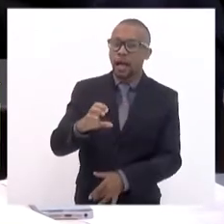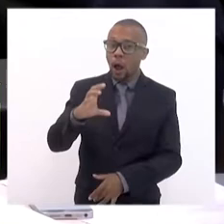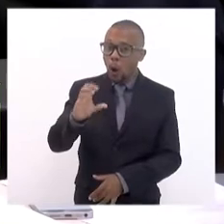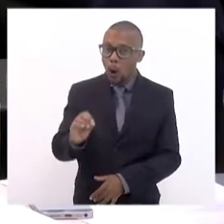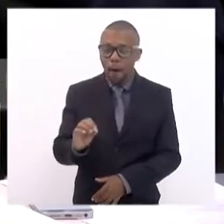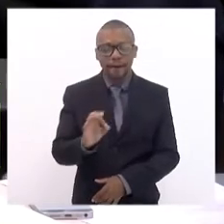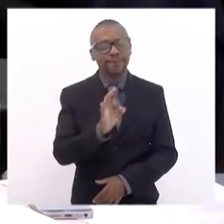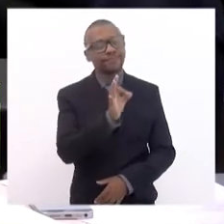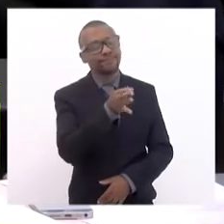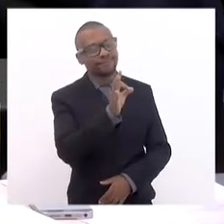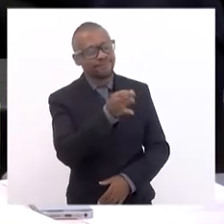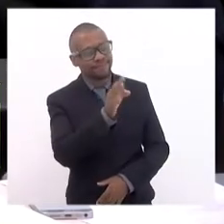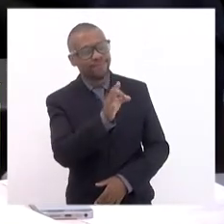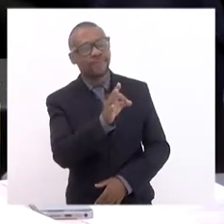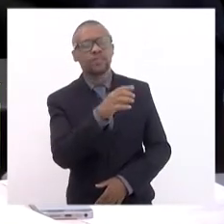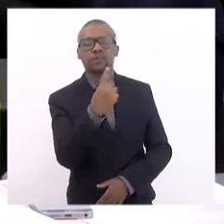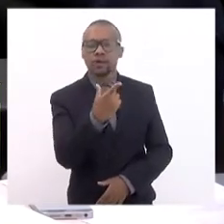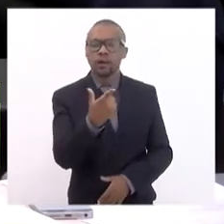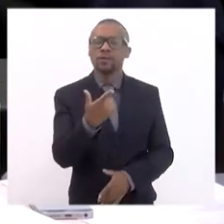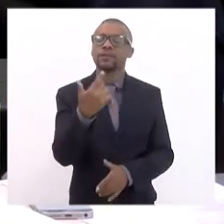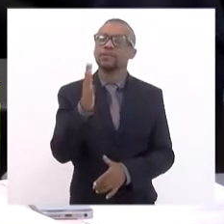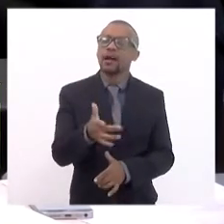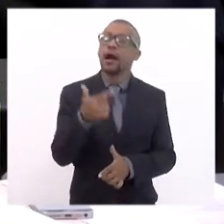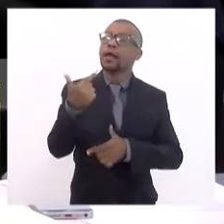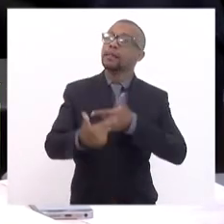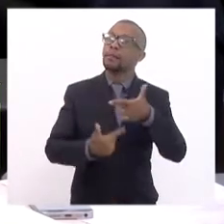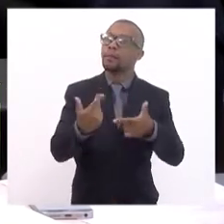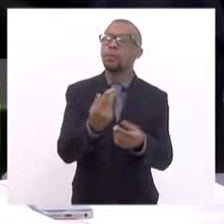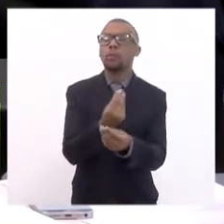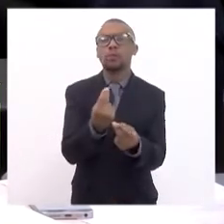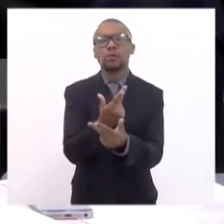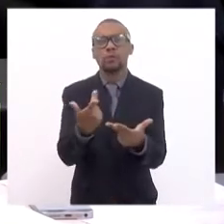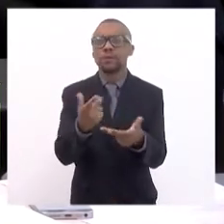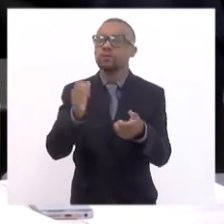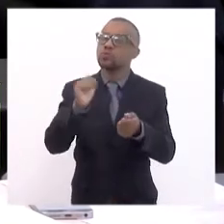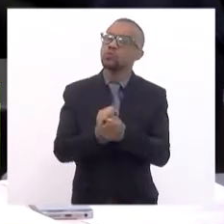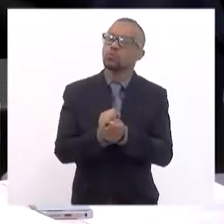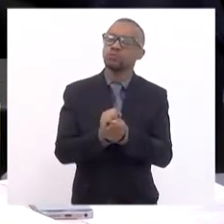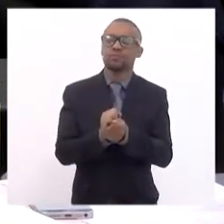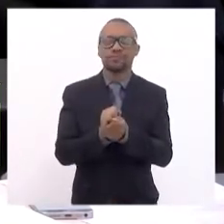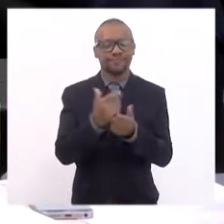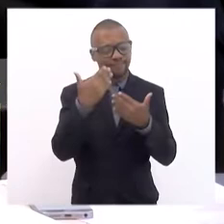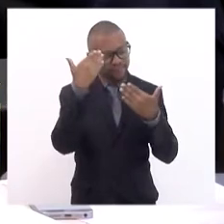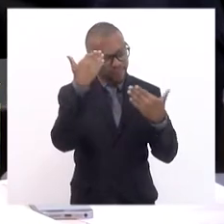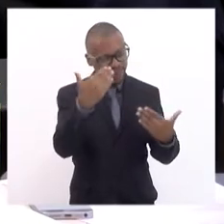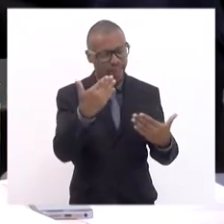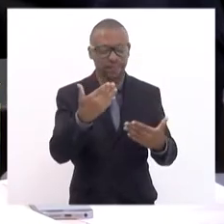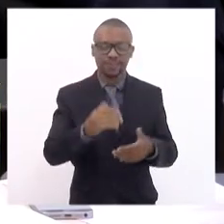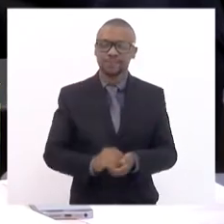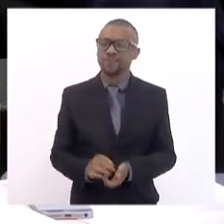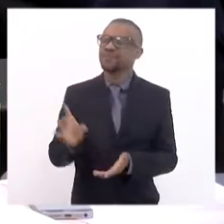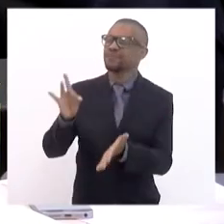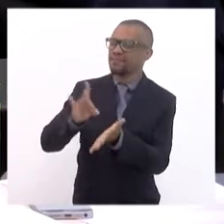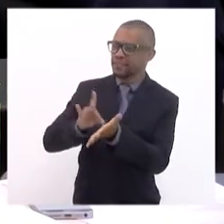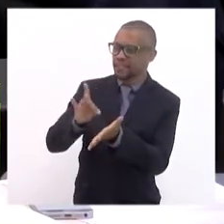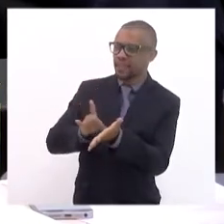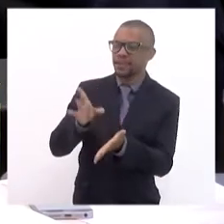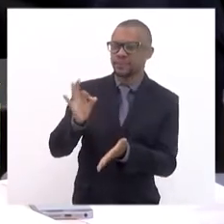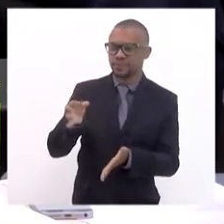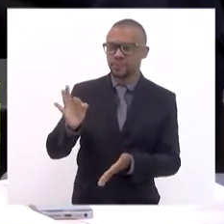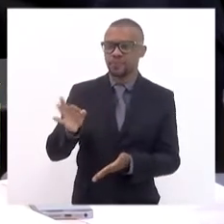deputado Carlos Mink? Já fizemos muitas coisas juntos, né? Obrigado. É verdade. Não é verdade.